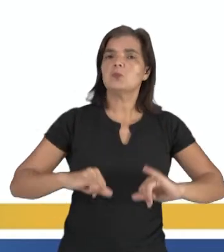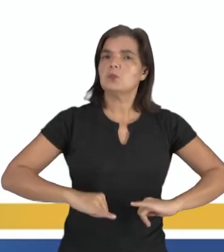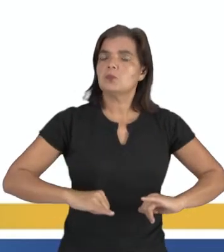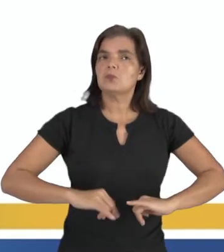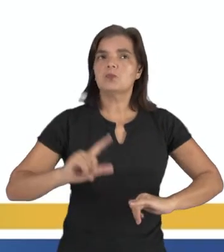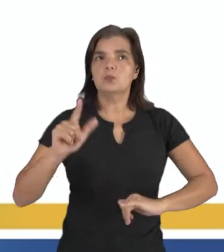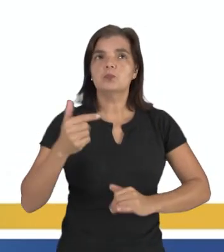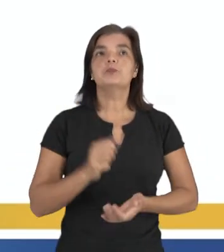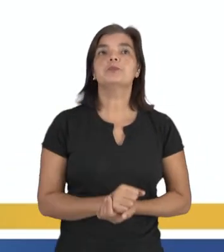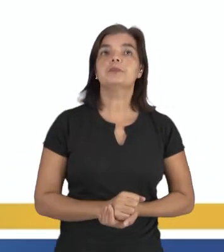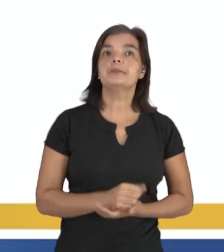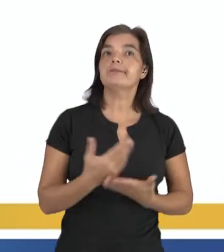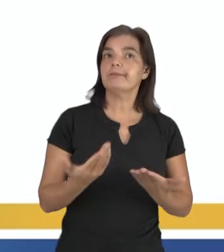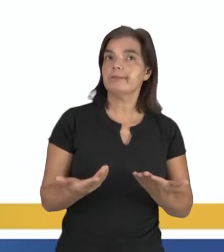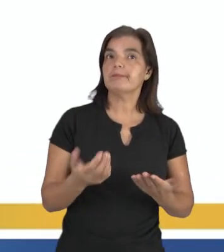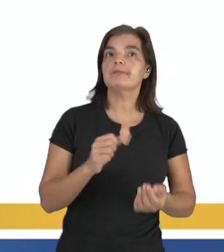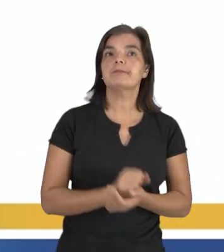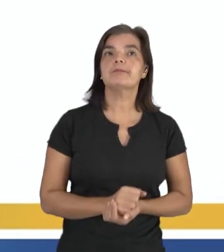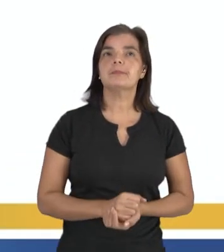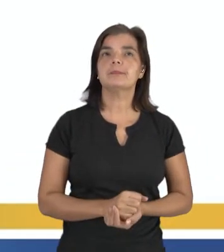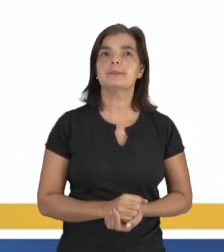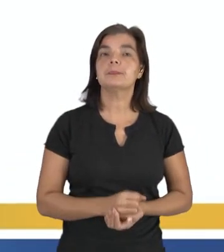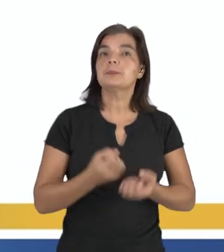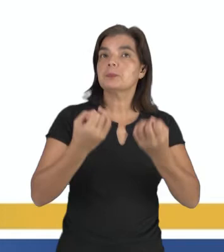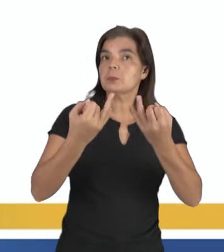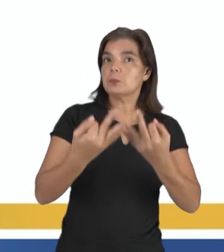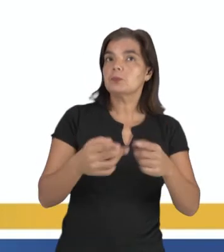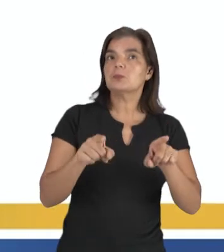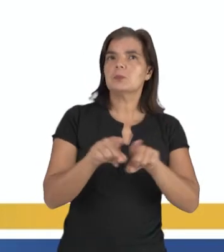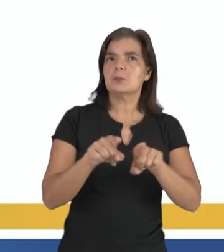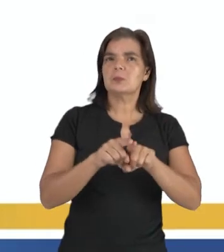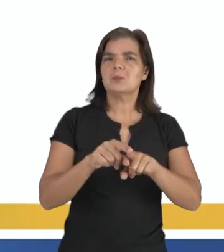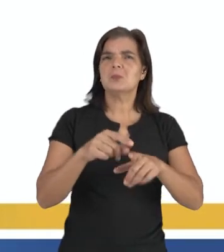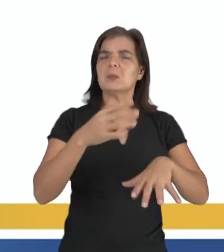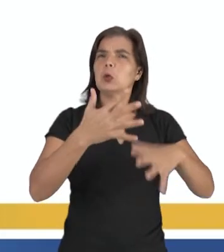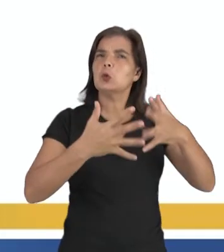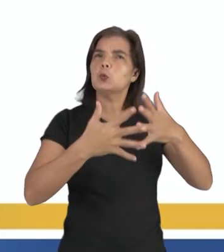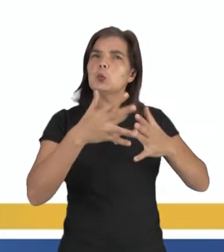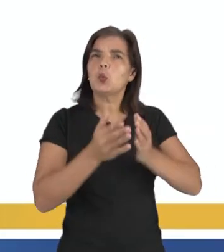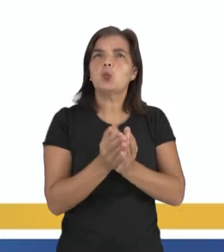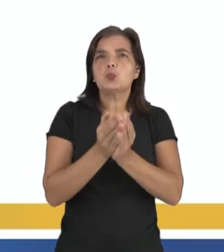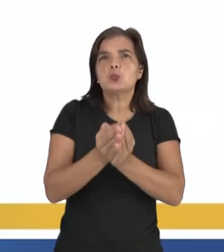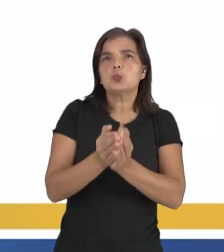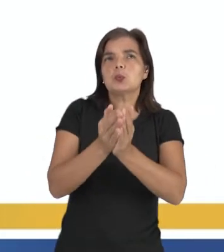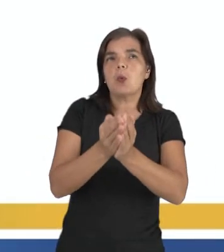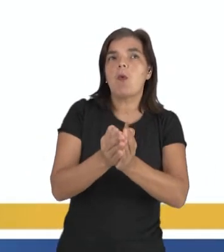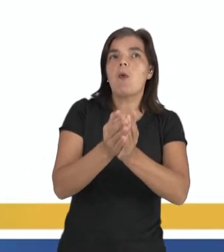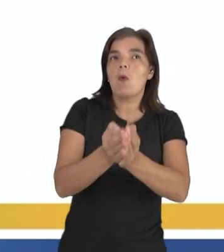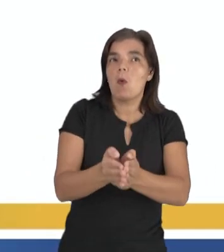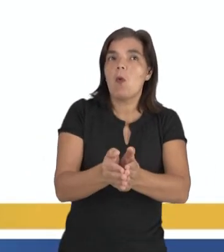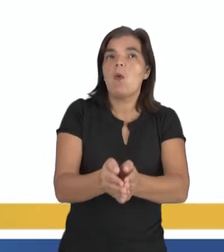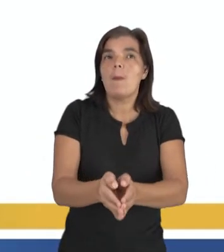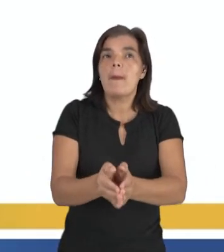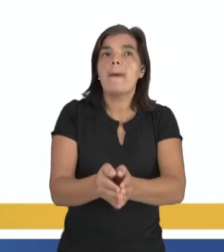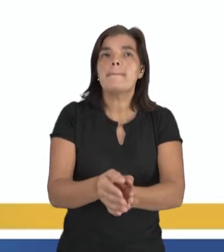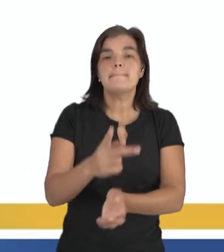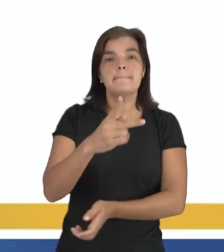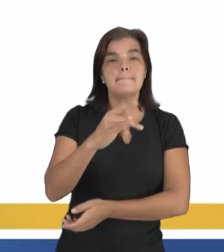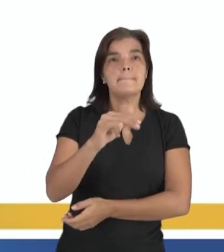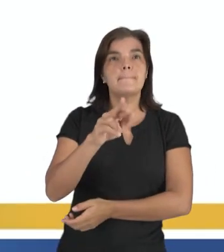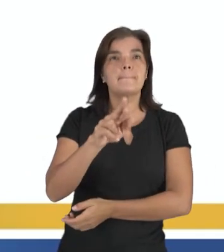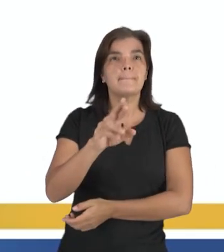indiferente ao sofrimento do outro. Numa outra ocasião, conta-se que em meio à tripulação de um navio que naufragava em alto